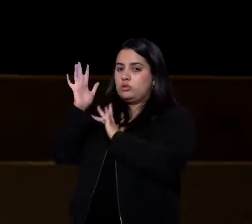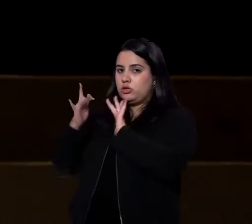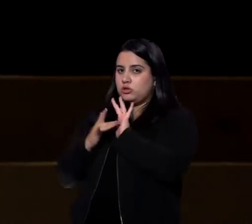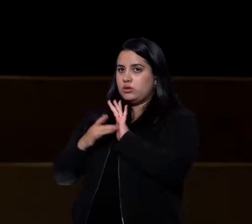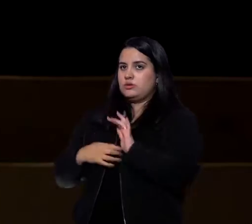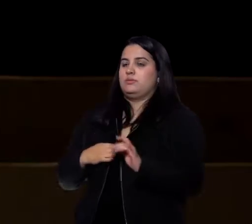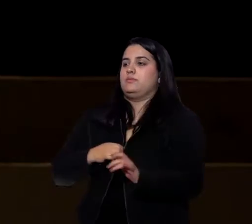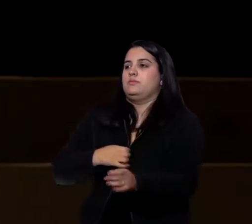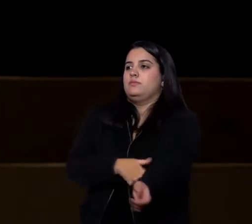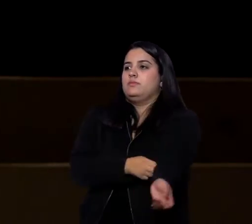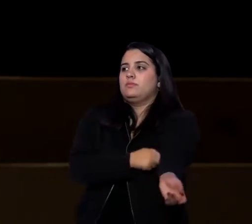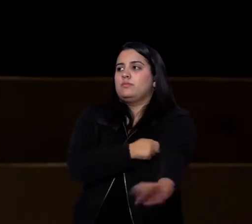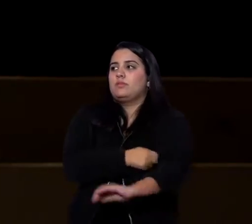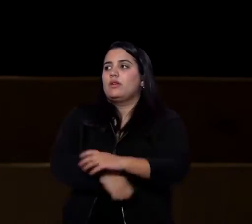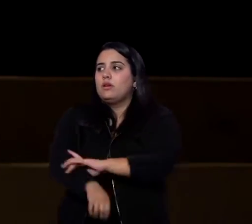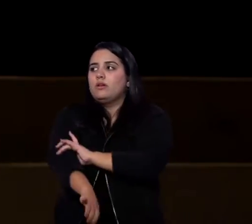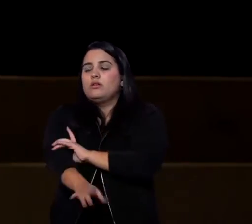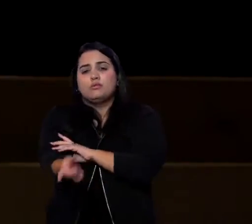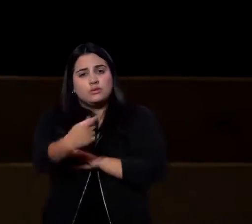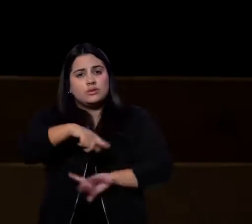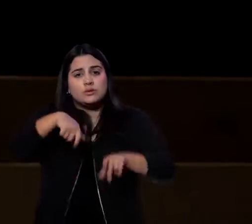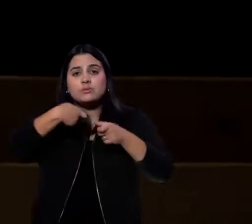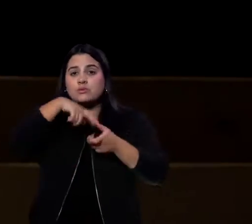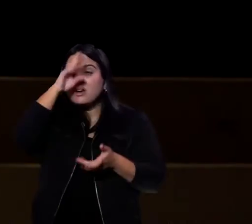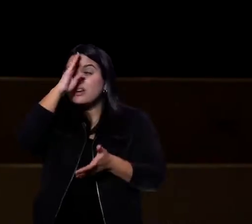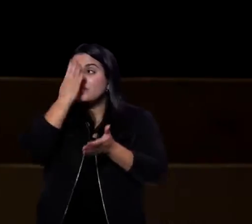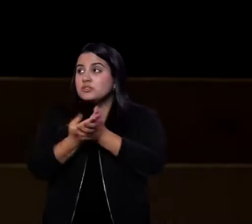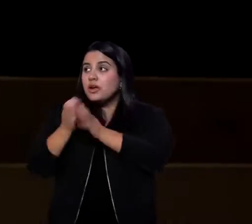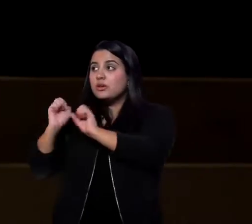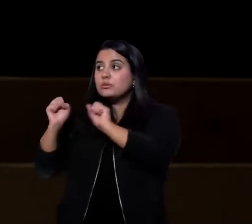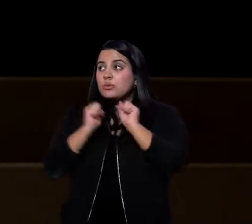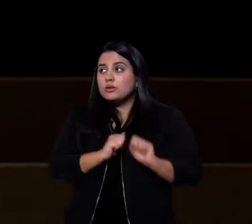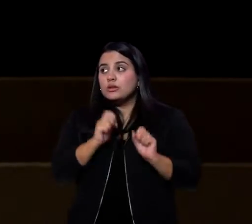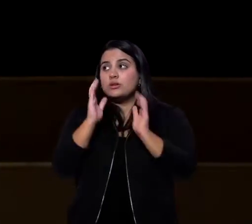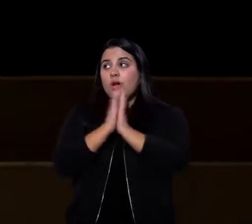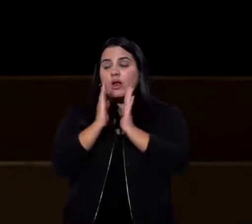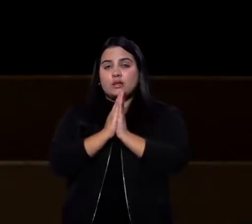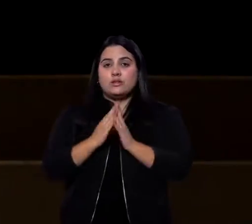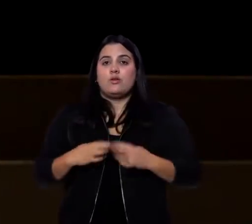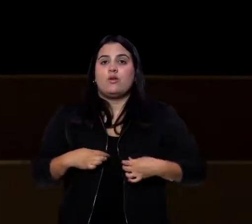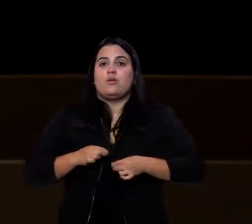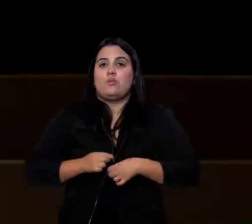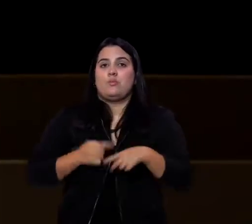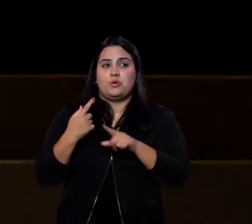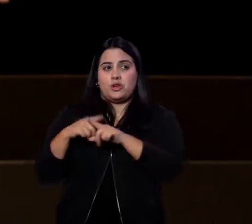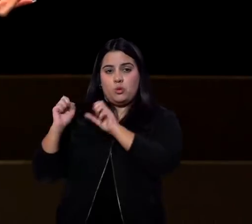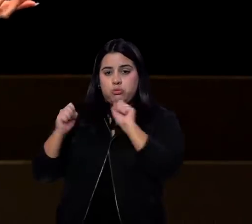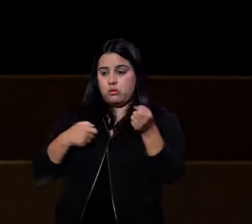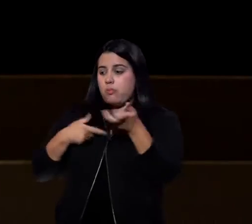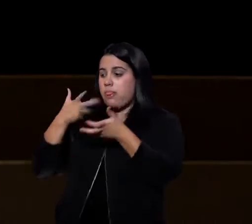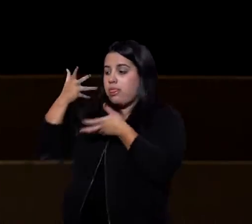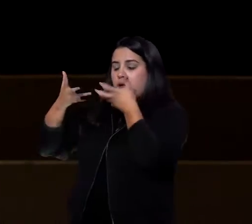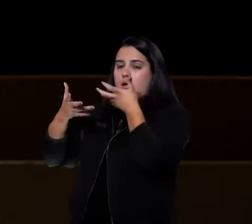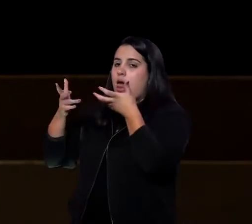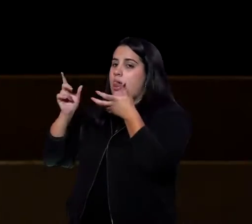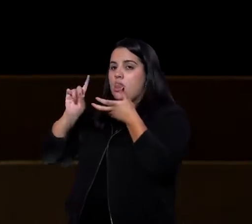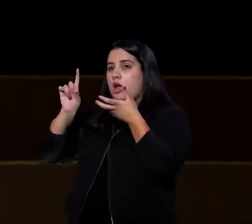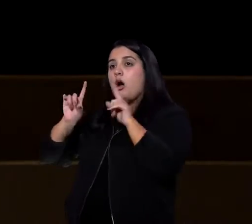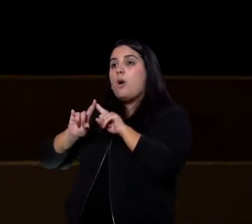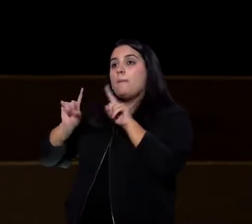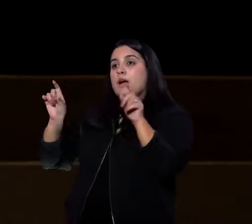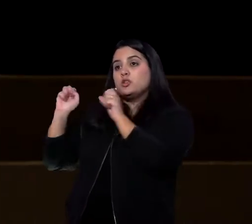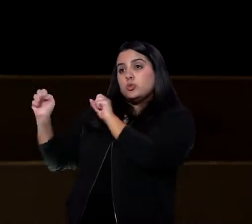Cara, acredite no poder da oração, porque o poder não vem daquilo que você fala, mas vem de quem recebe a oração, ou seja,